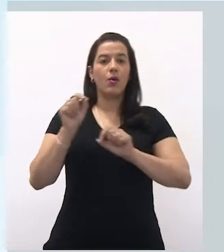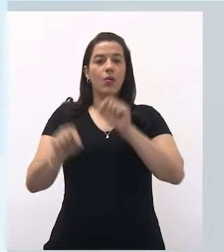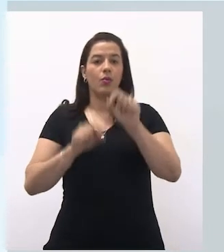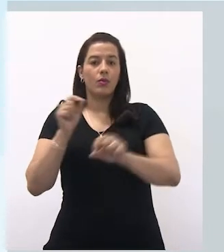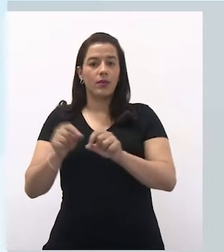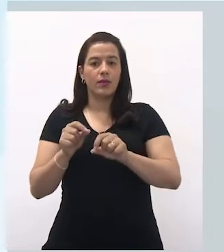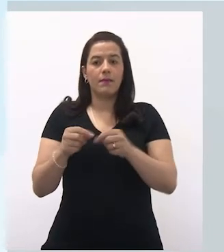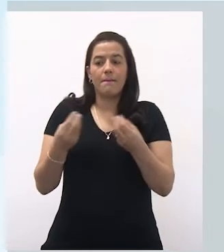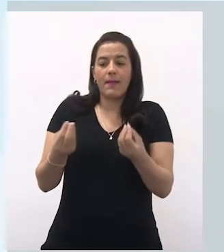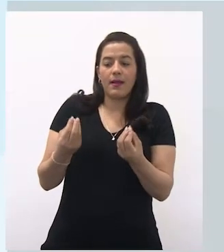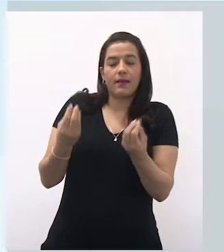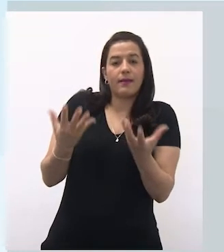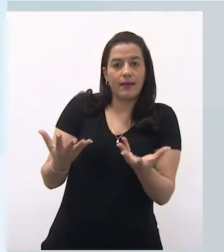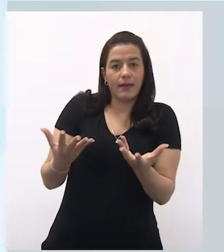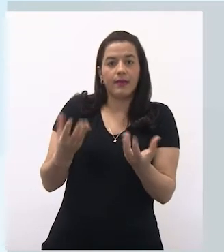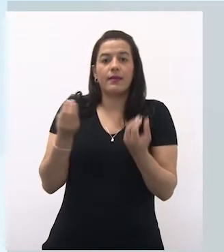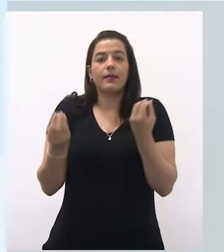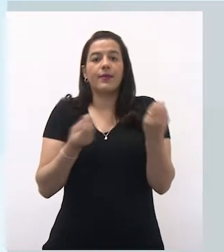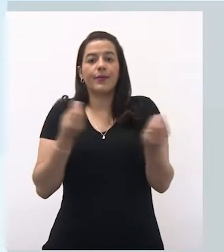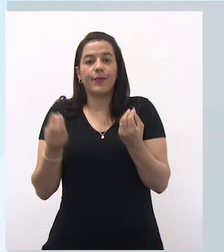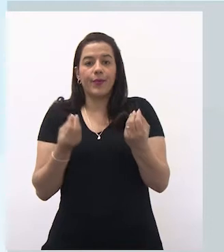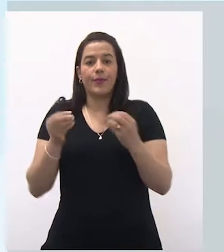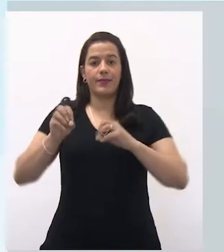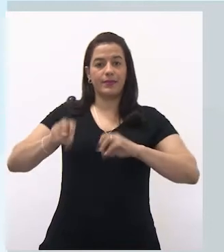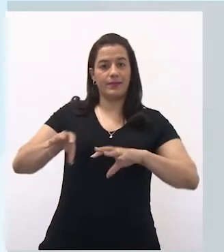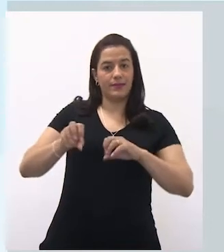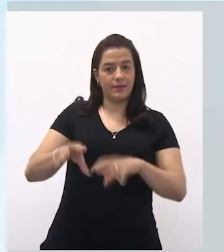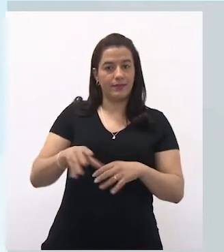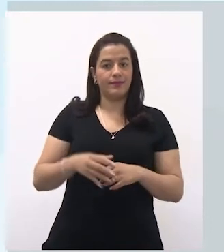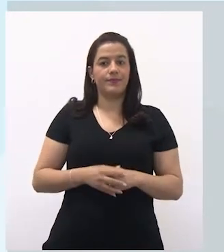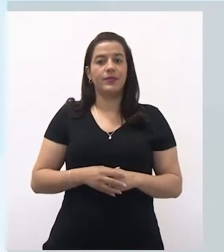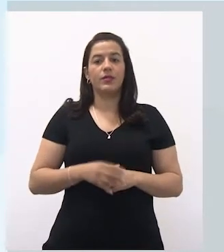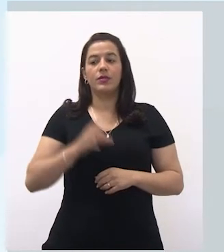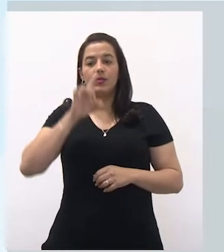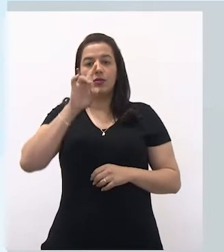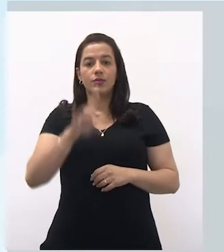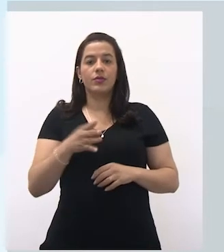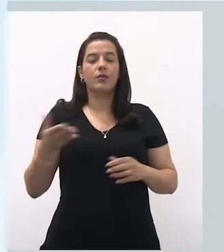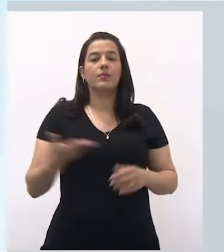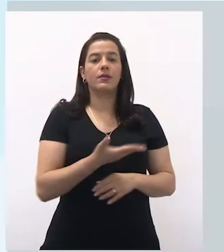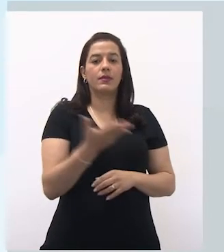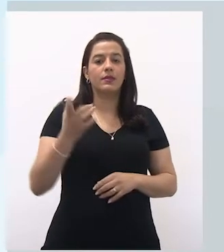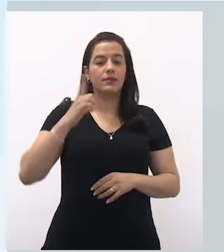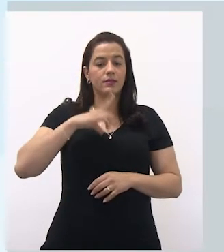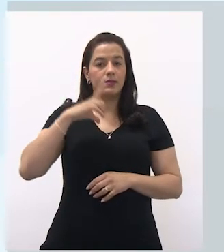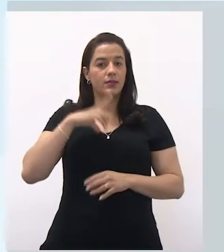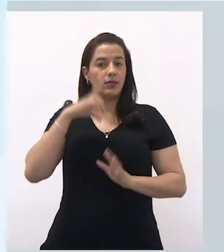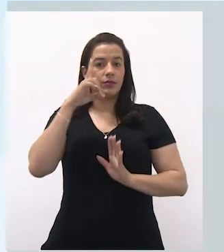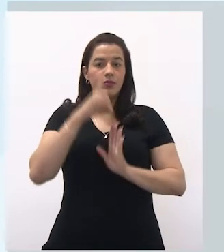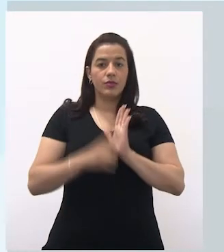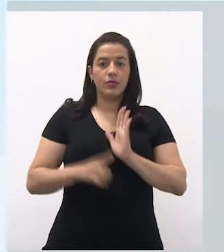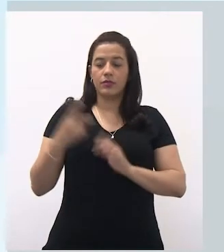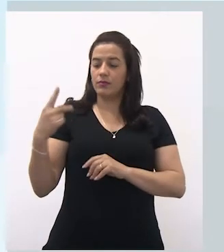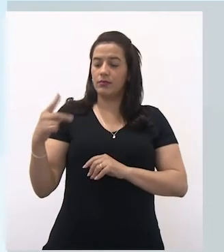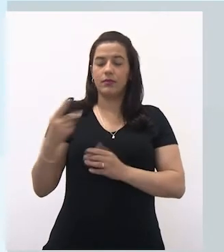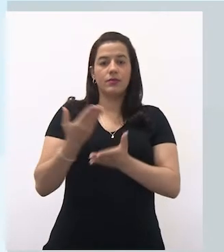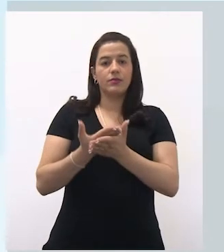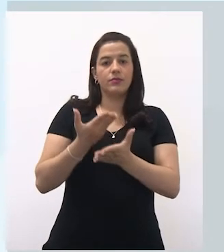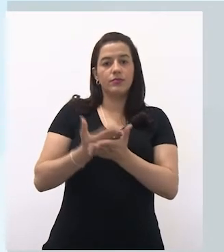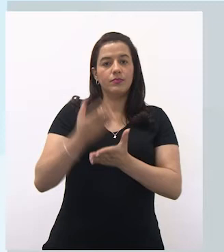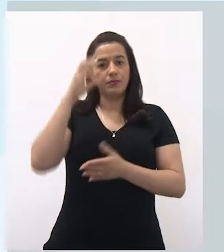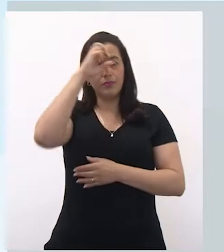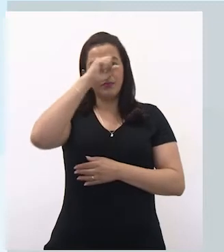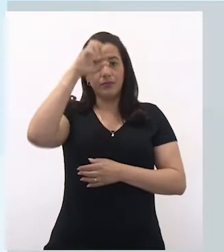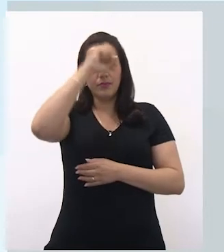ensinar e como ensinar. Só para garantir o direito de aprendizagem do nosso estudante, né? Então, o que eu